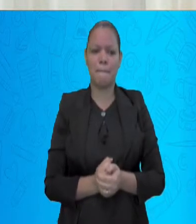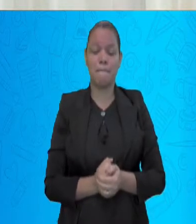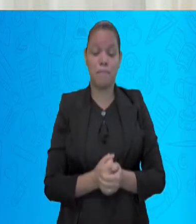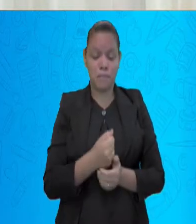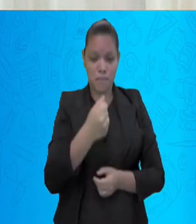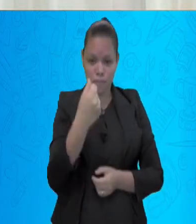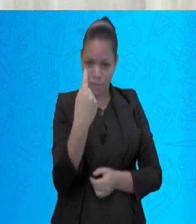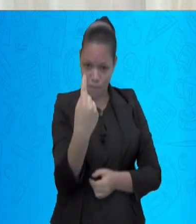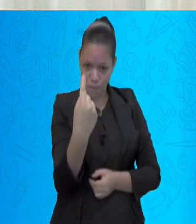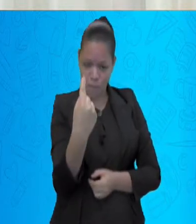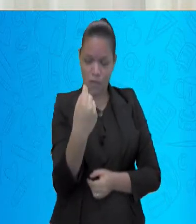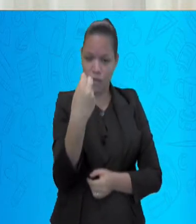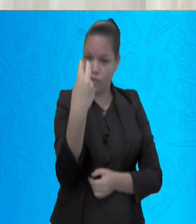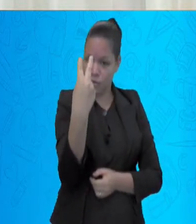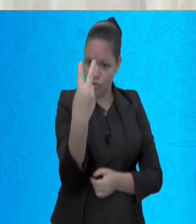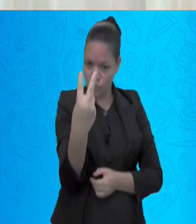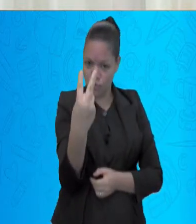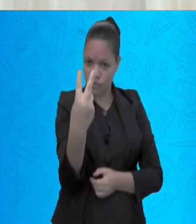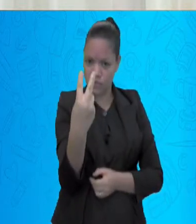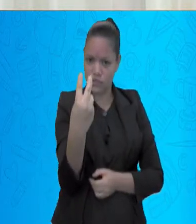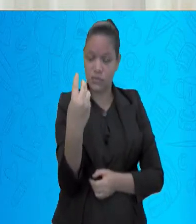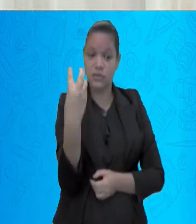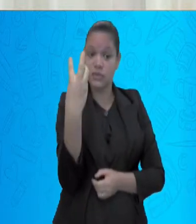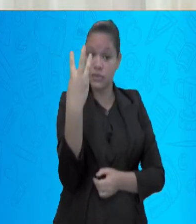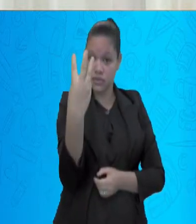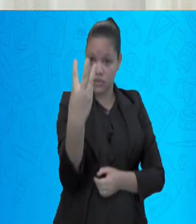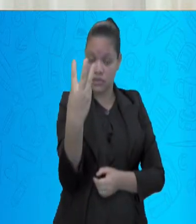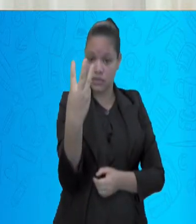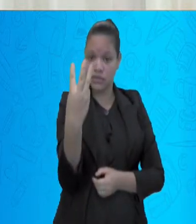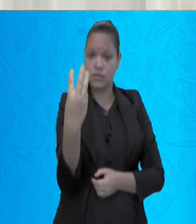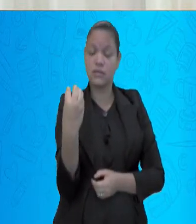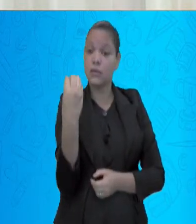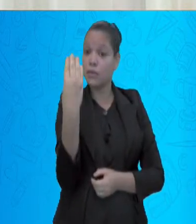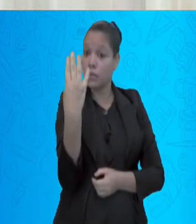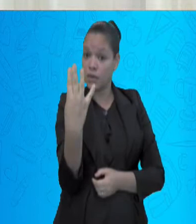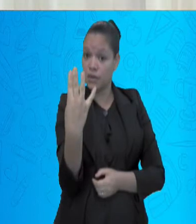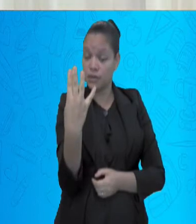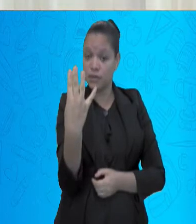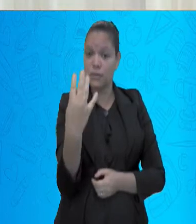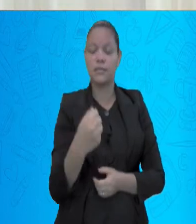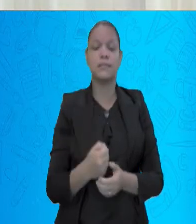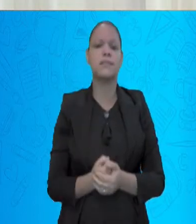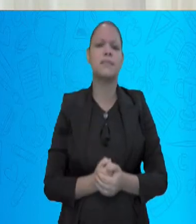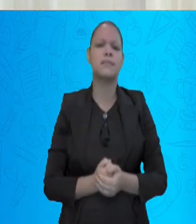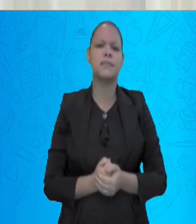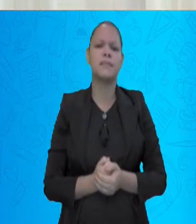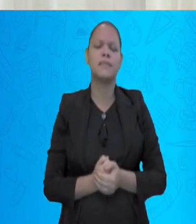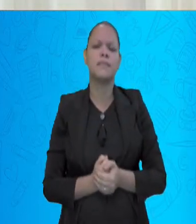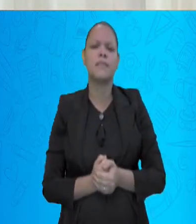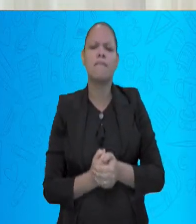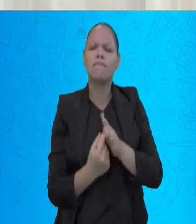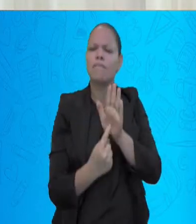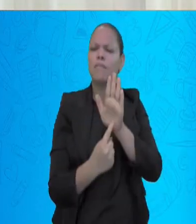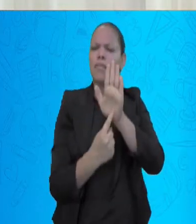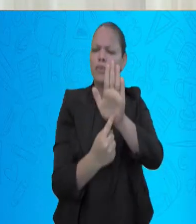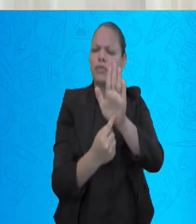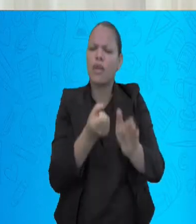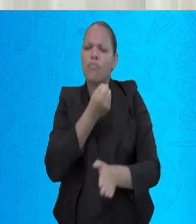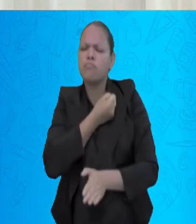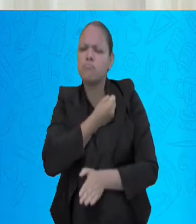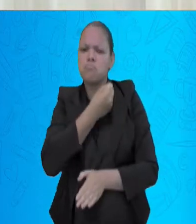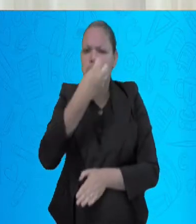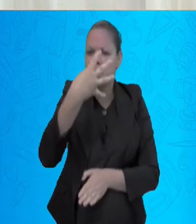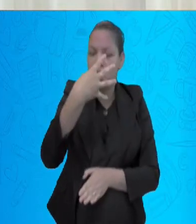1, 2, 3, 4. Então, a representação do número 43 no